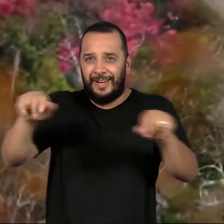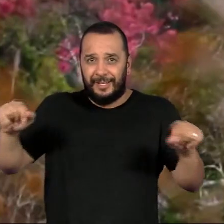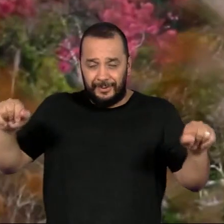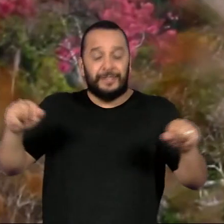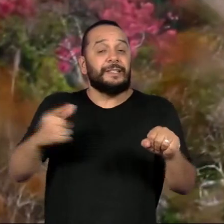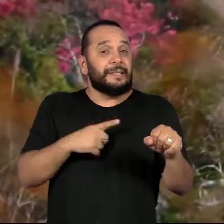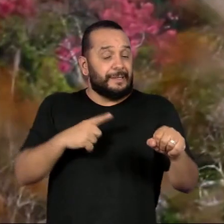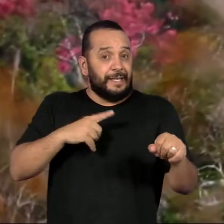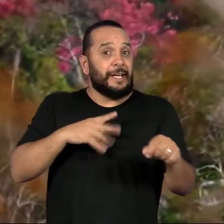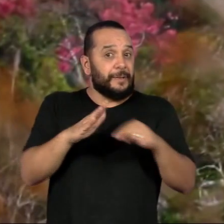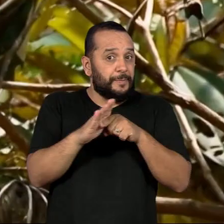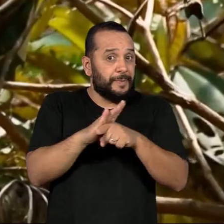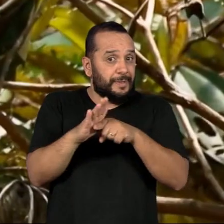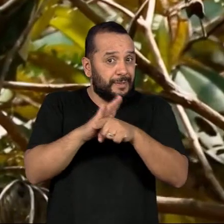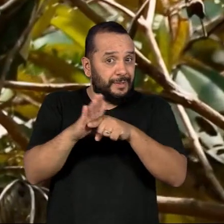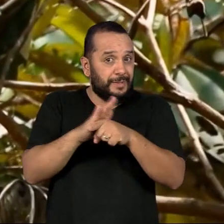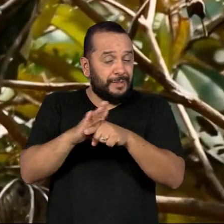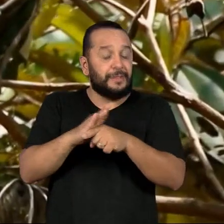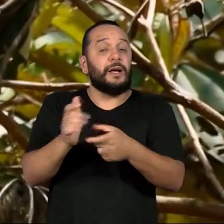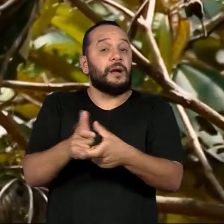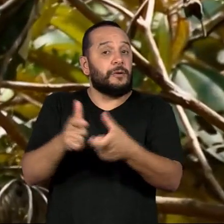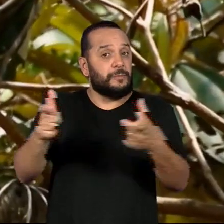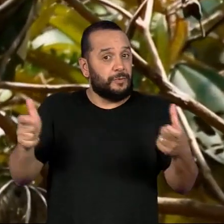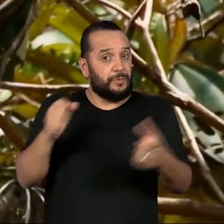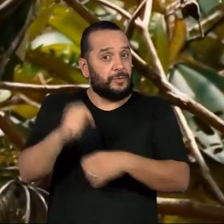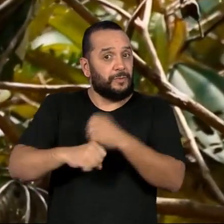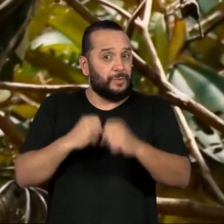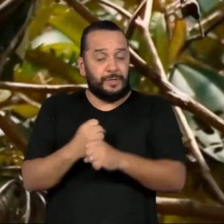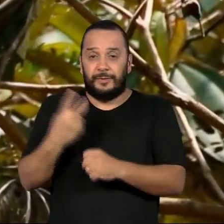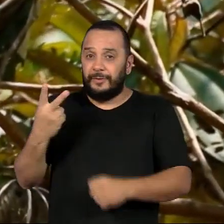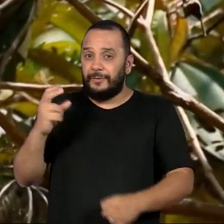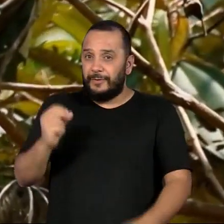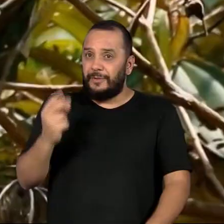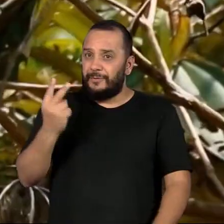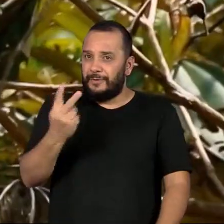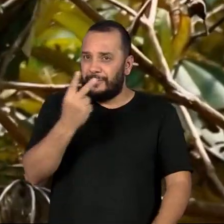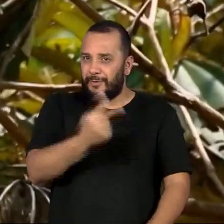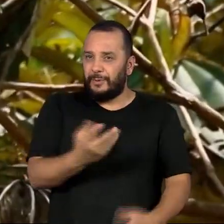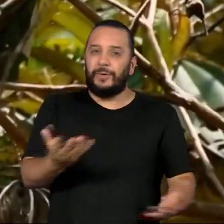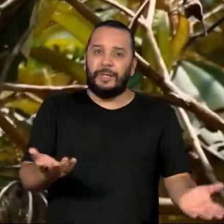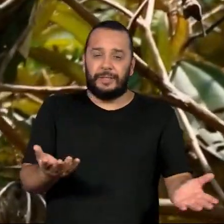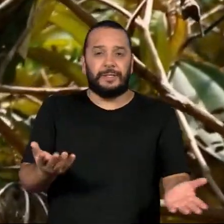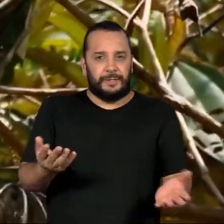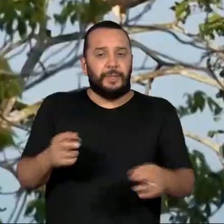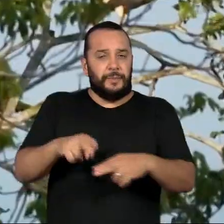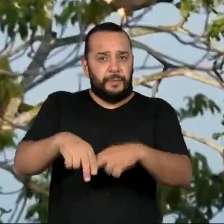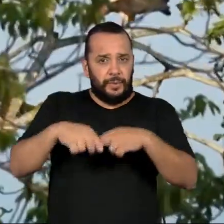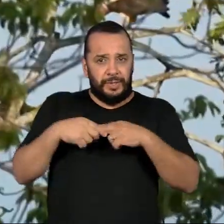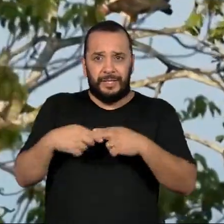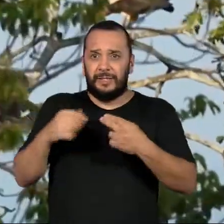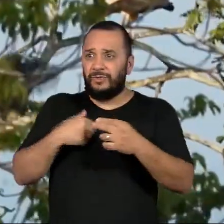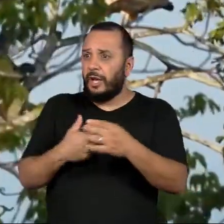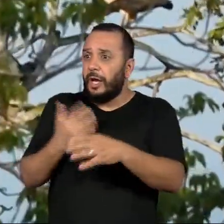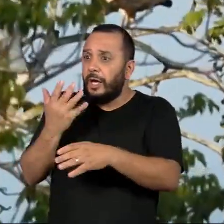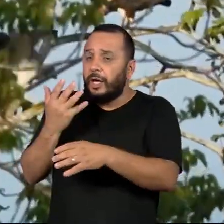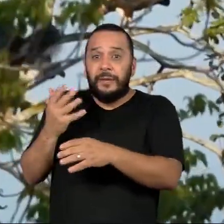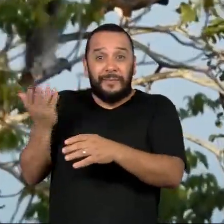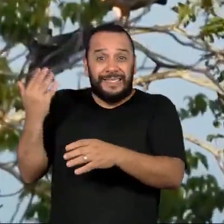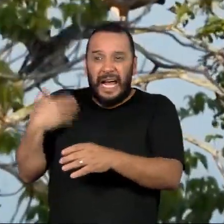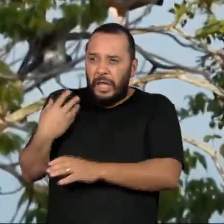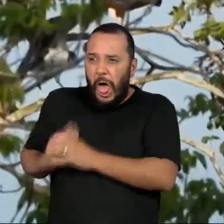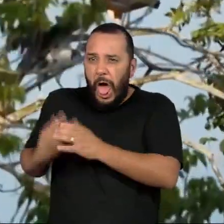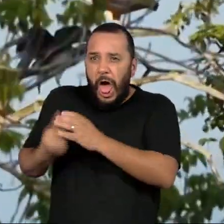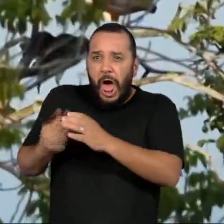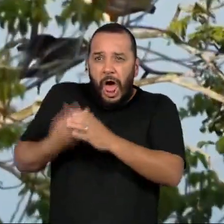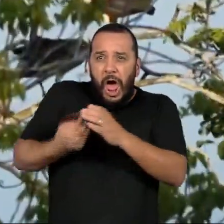de 2022, o que pode explicar a queda da proporção de ameaçadas em relação ao número total.